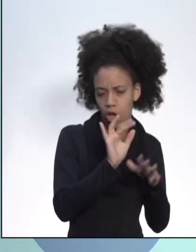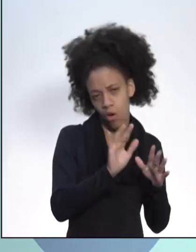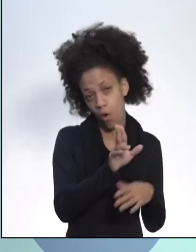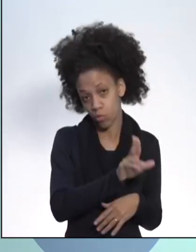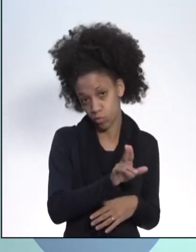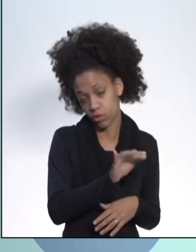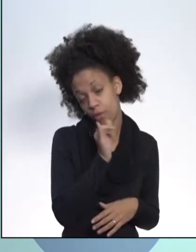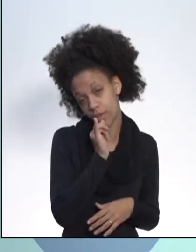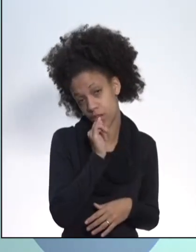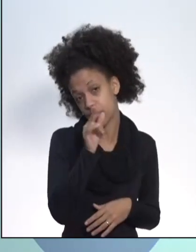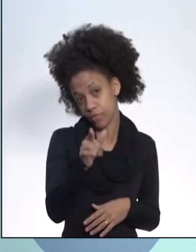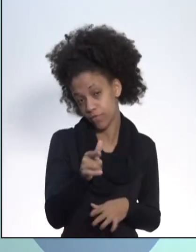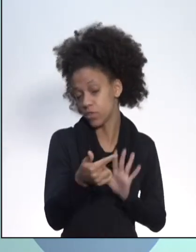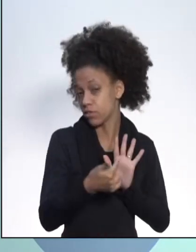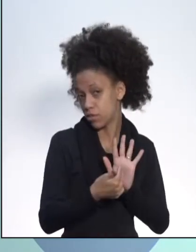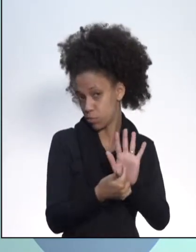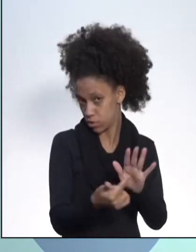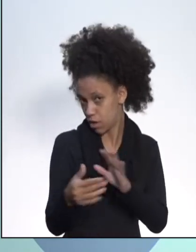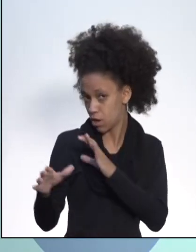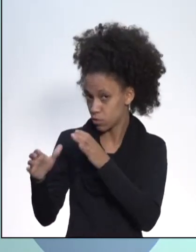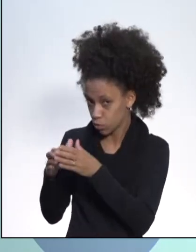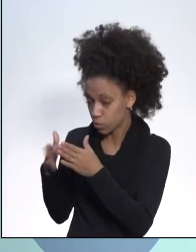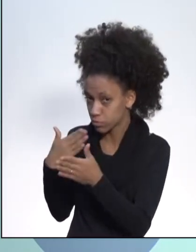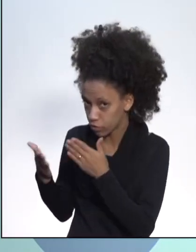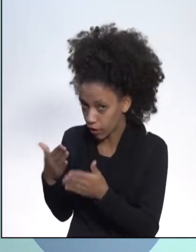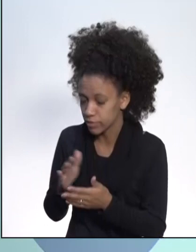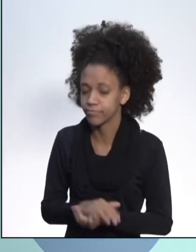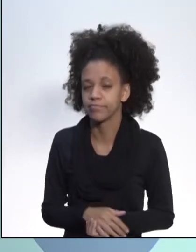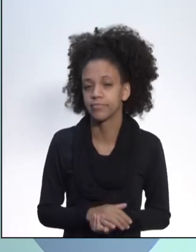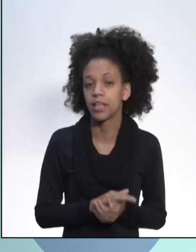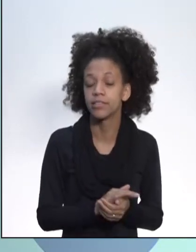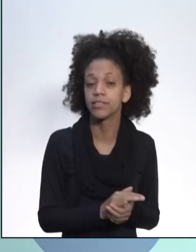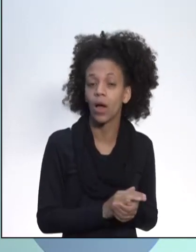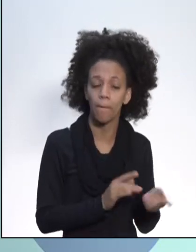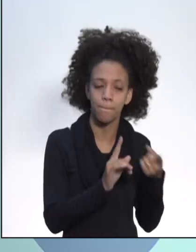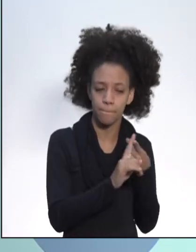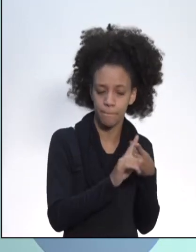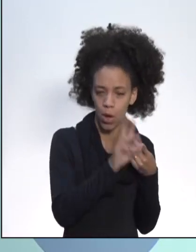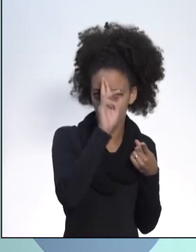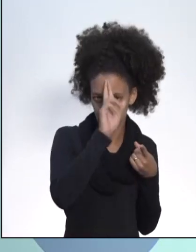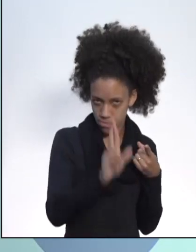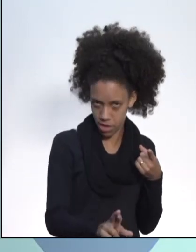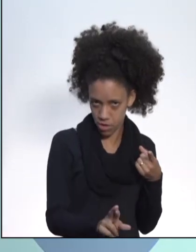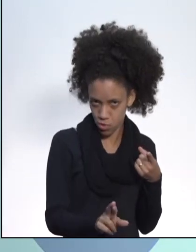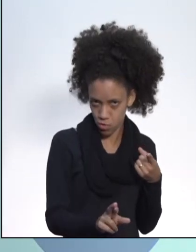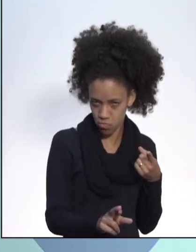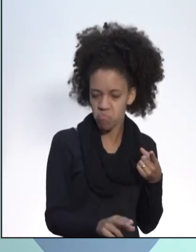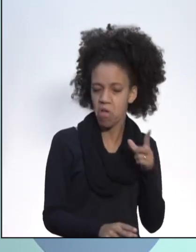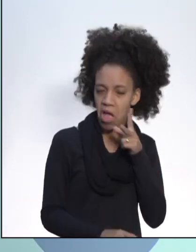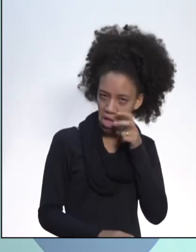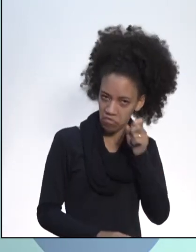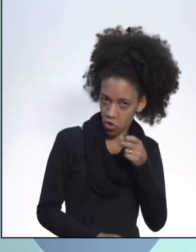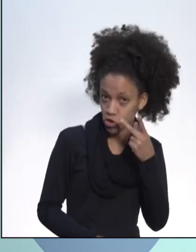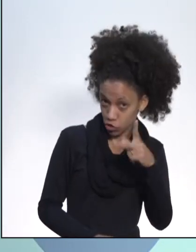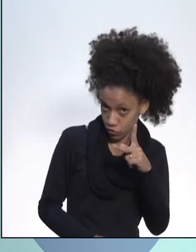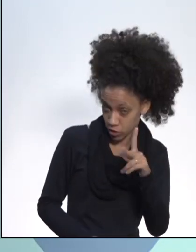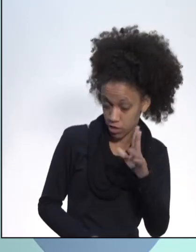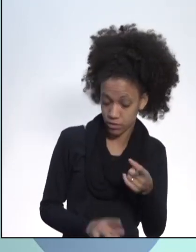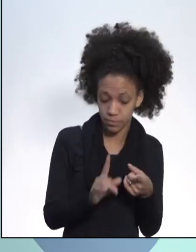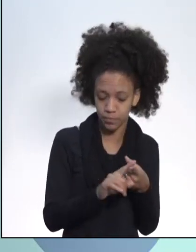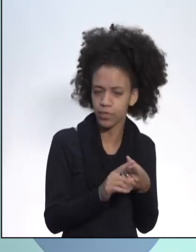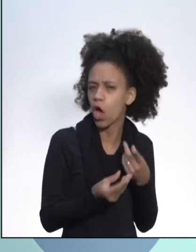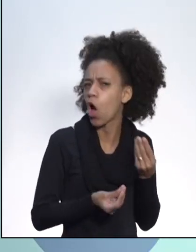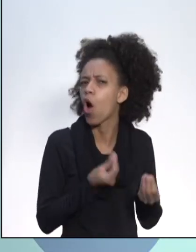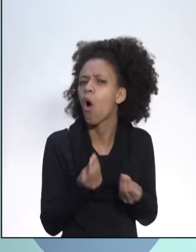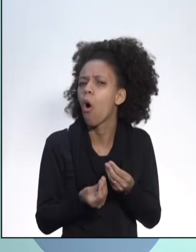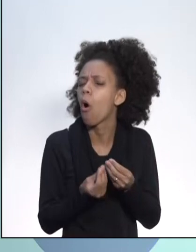os exemplos que vocês colocaram no chat que mais apareceu. Então, já que vocês têm o respeito, esse é um ponto forte de vocês. como que